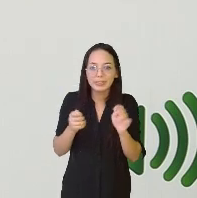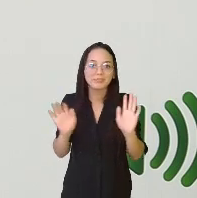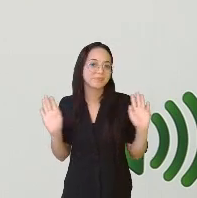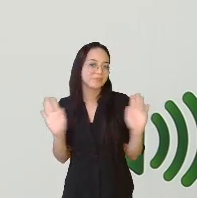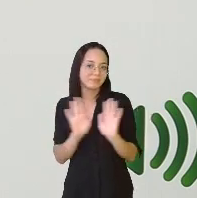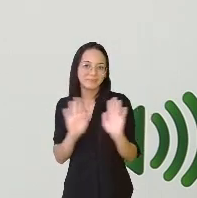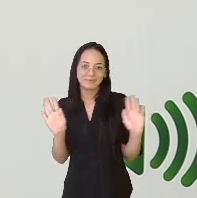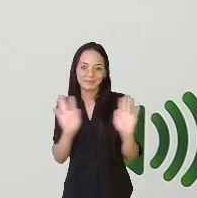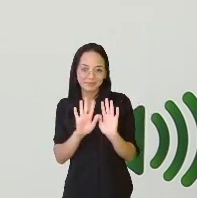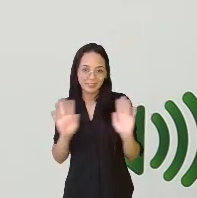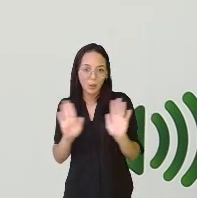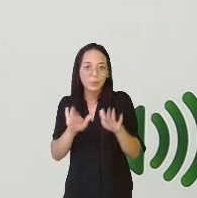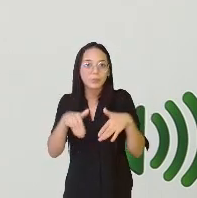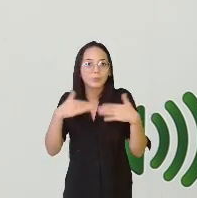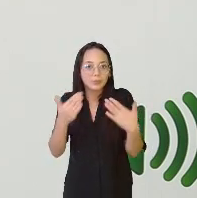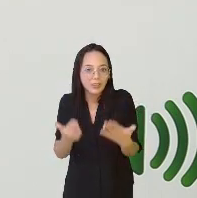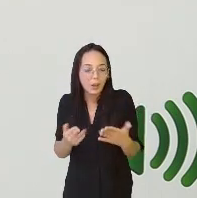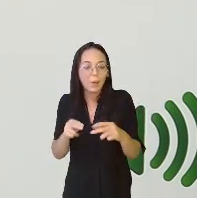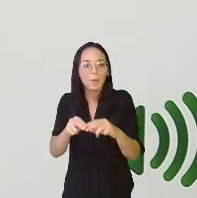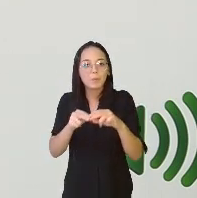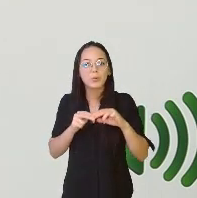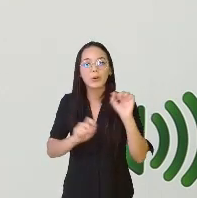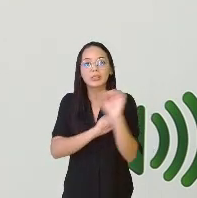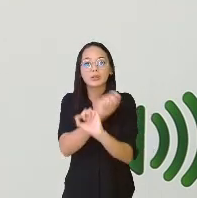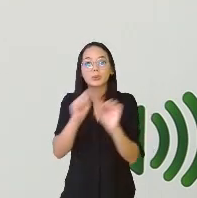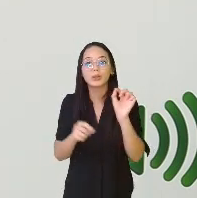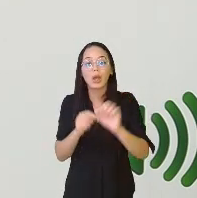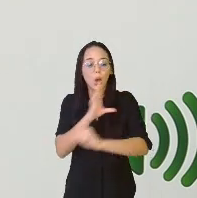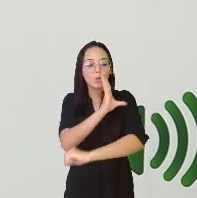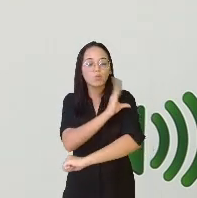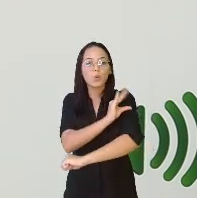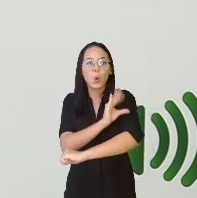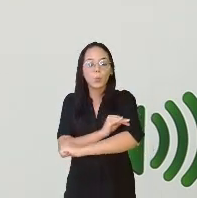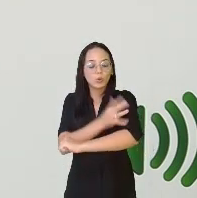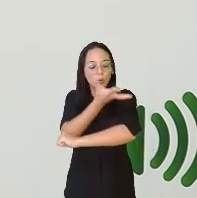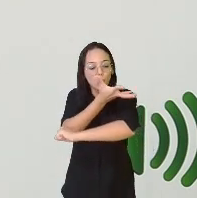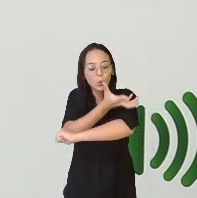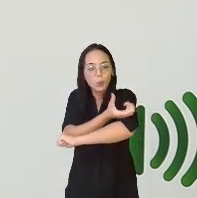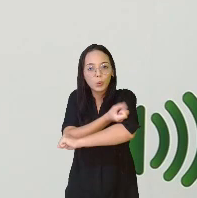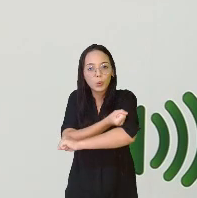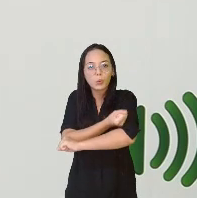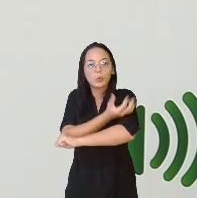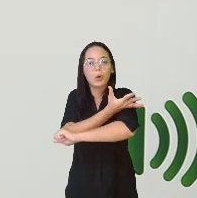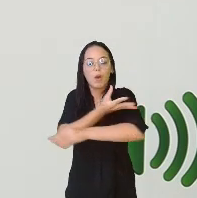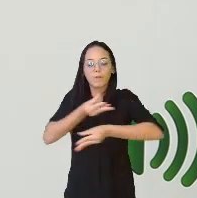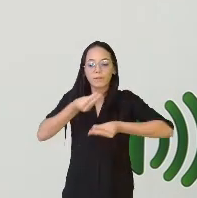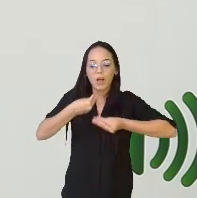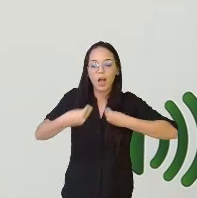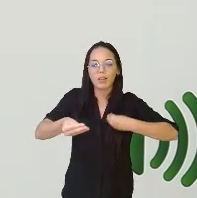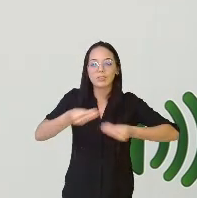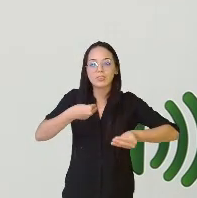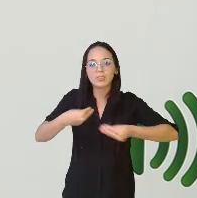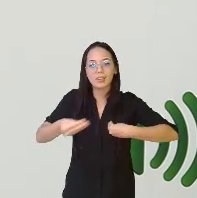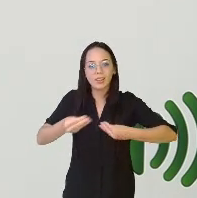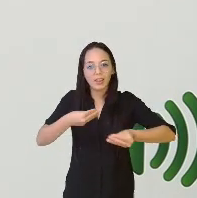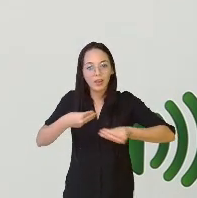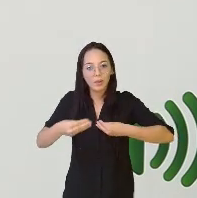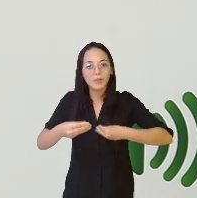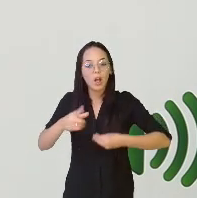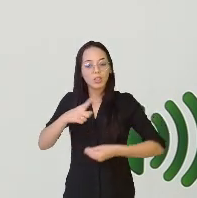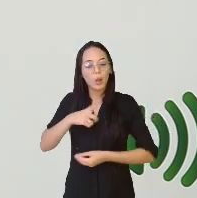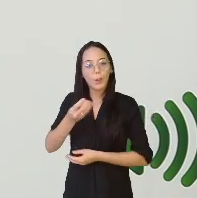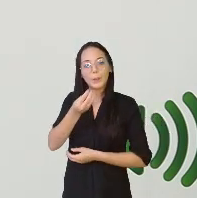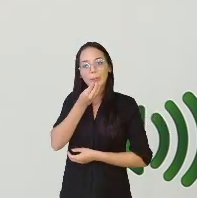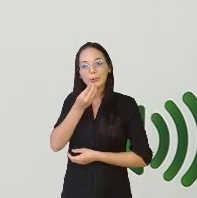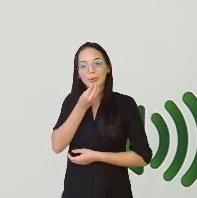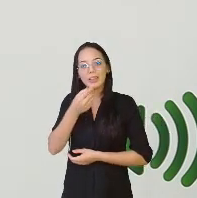Não. É exatamente porque os músculos eles são flexíveis. Eles me dão a